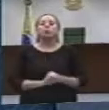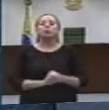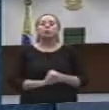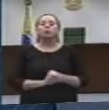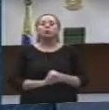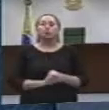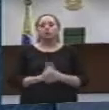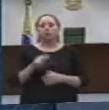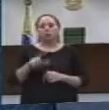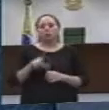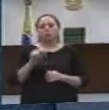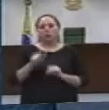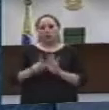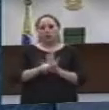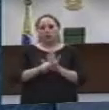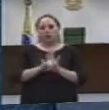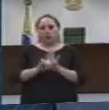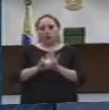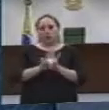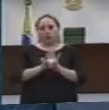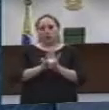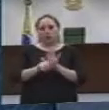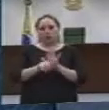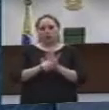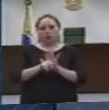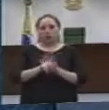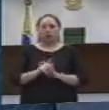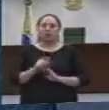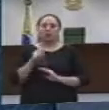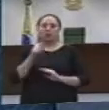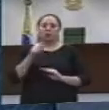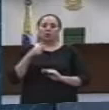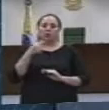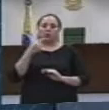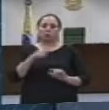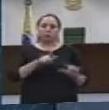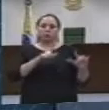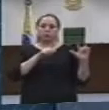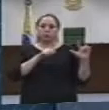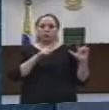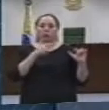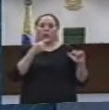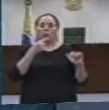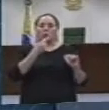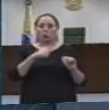gênero da identidade de gênero e publicações